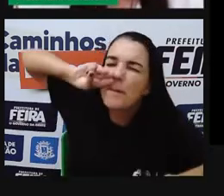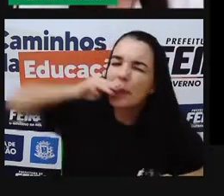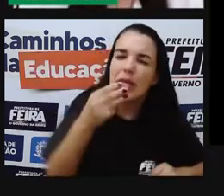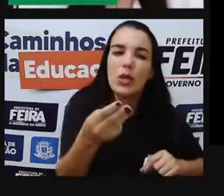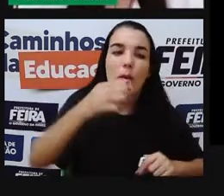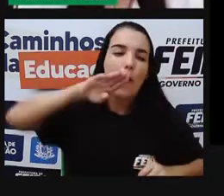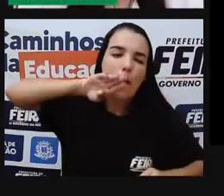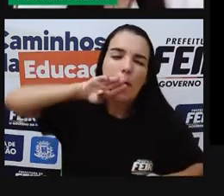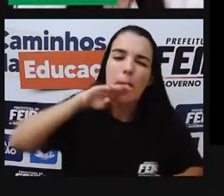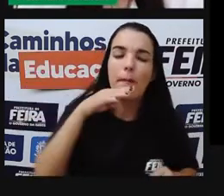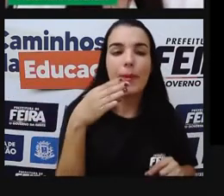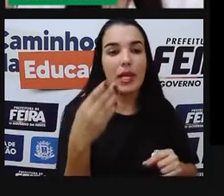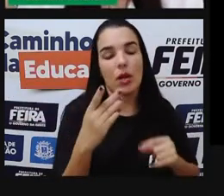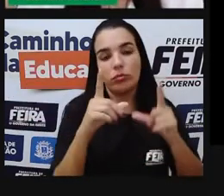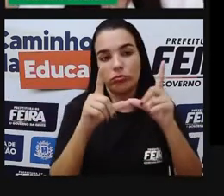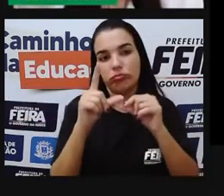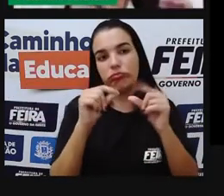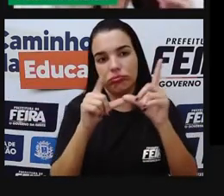né?